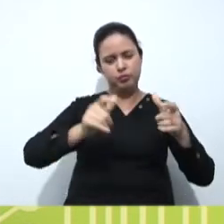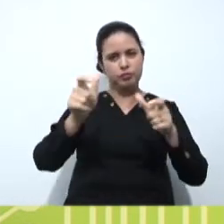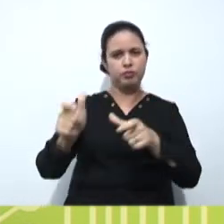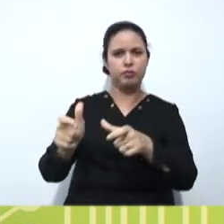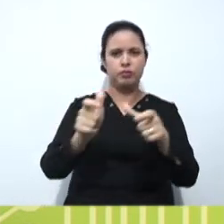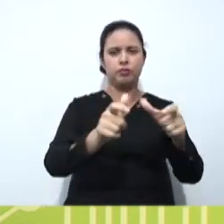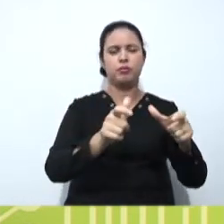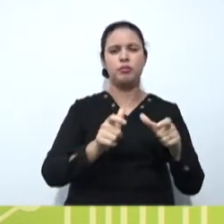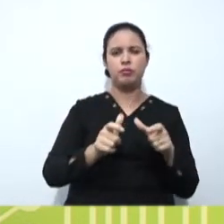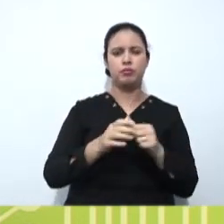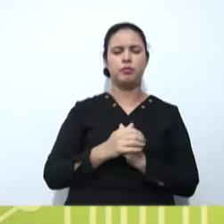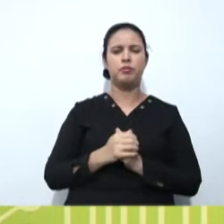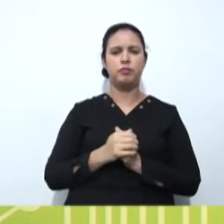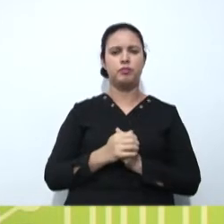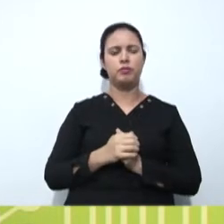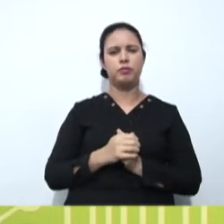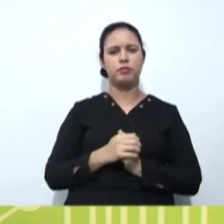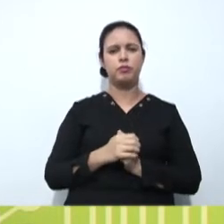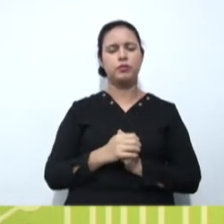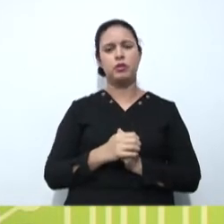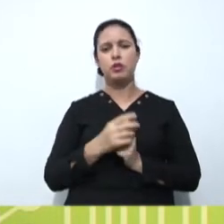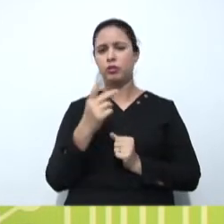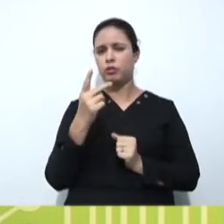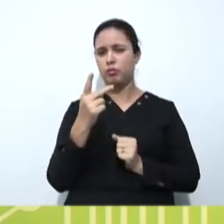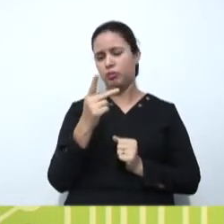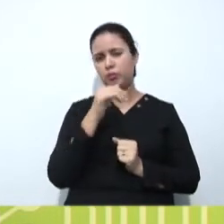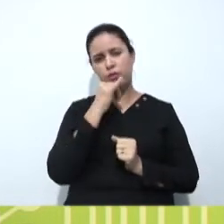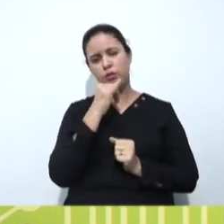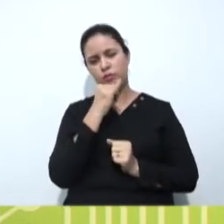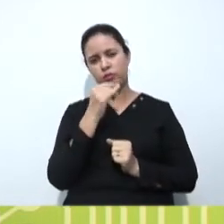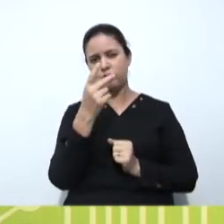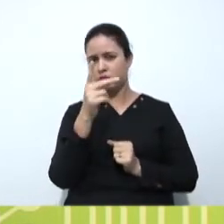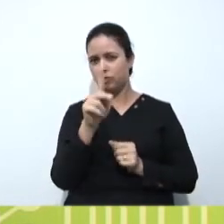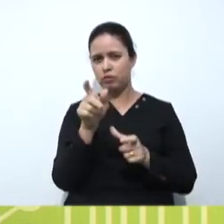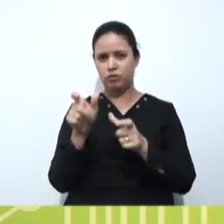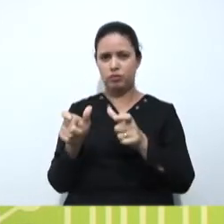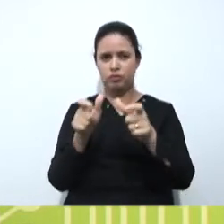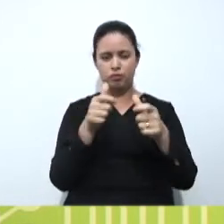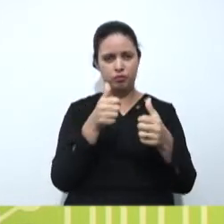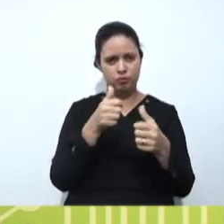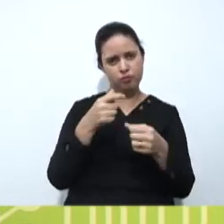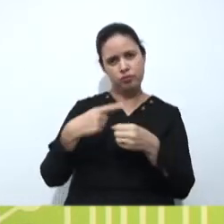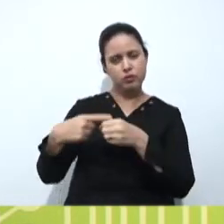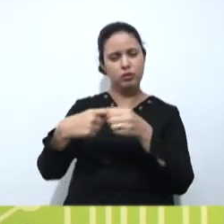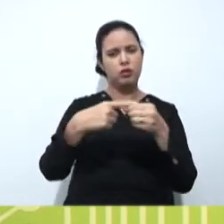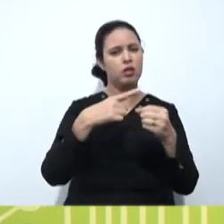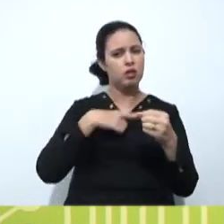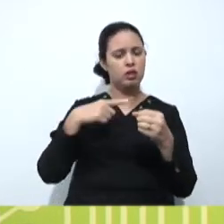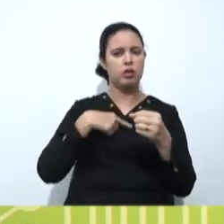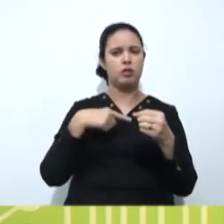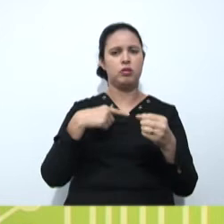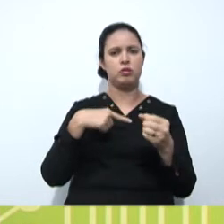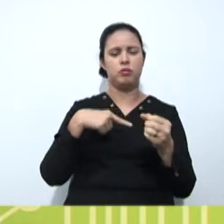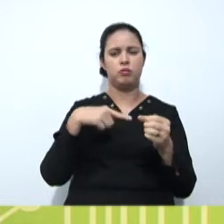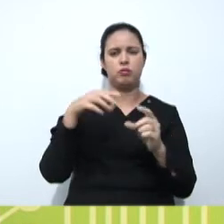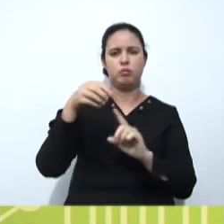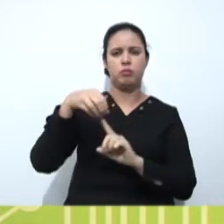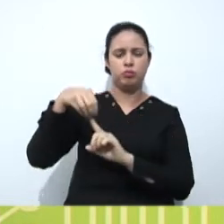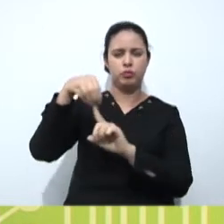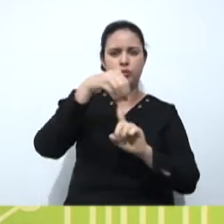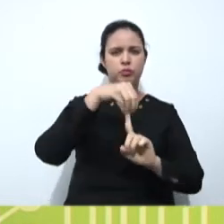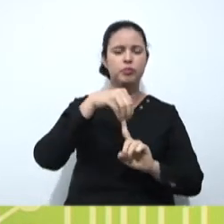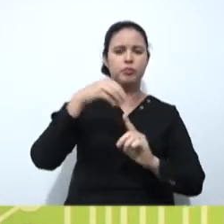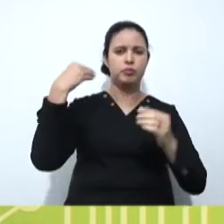a minha localidade ela tem pontos turísticos importantes, interessantes, dá para você fazer um